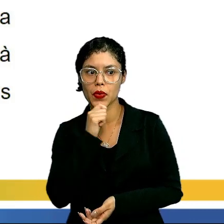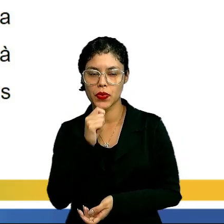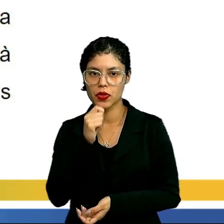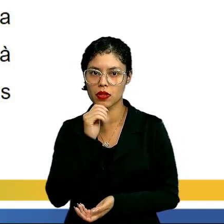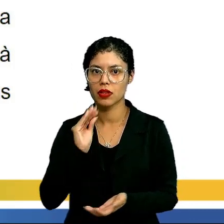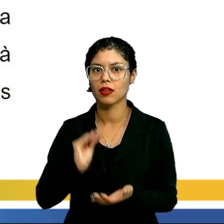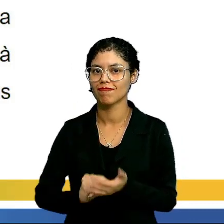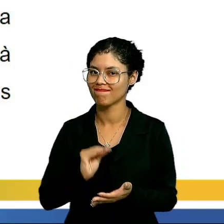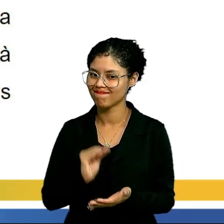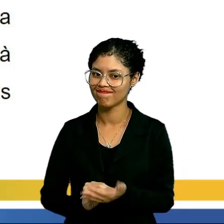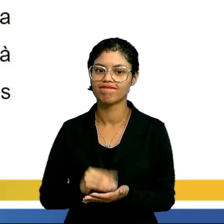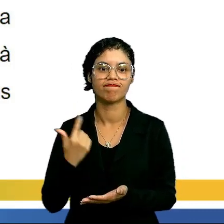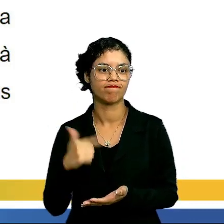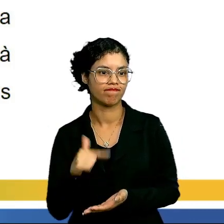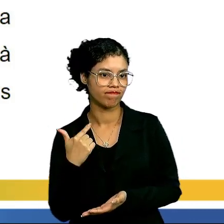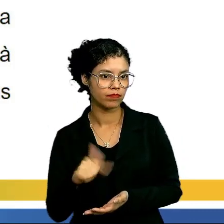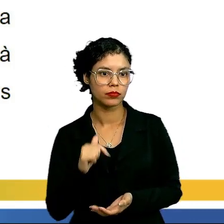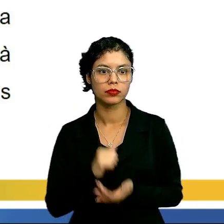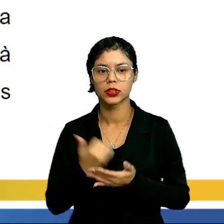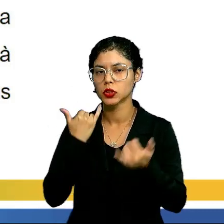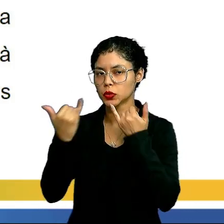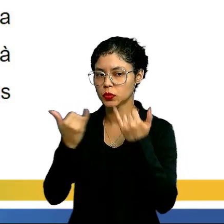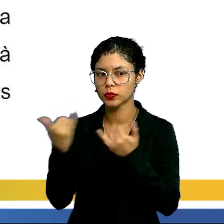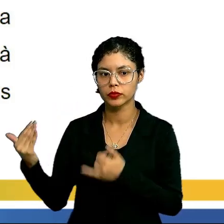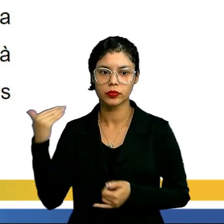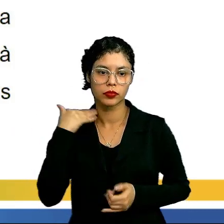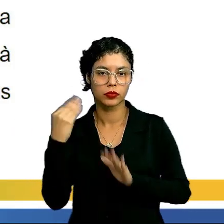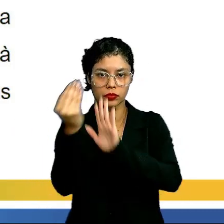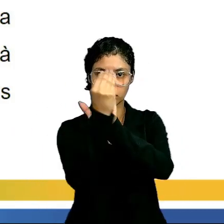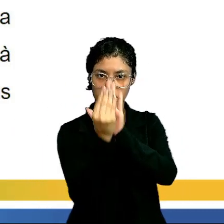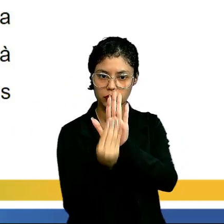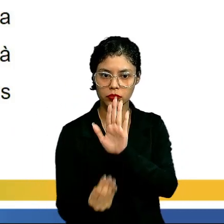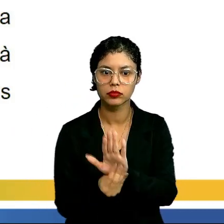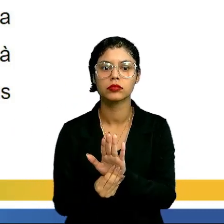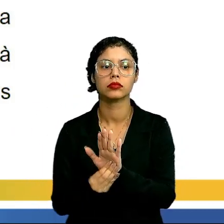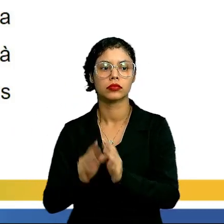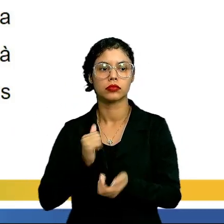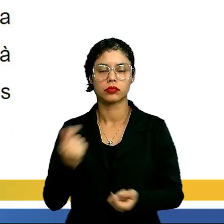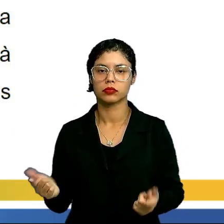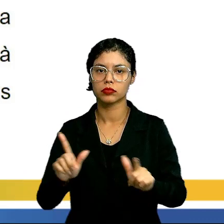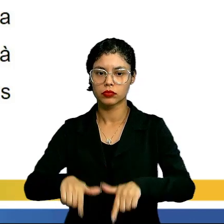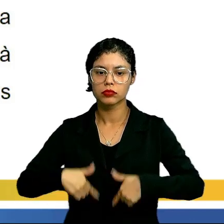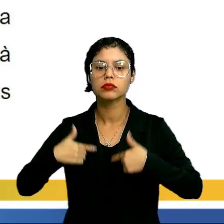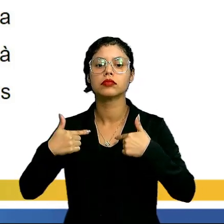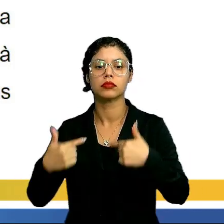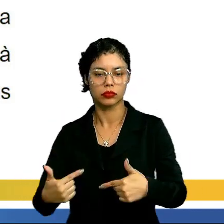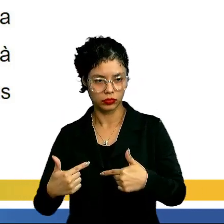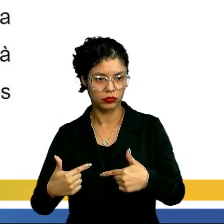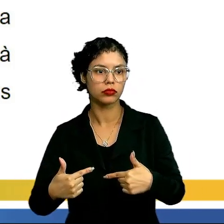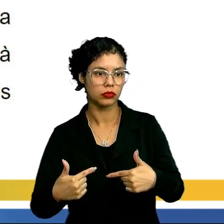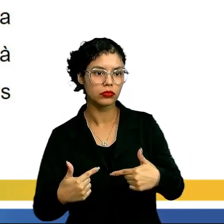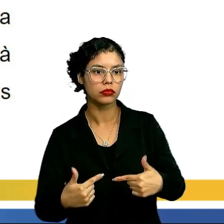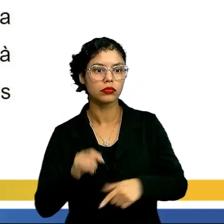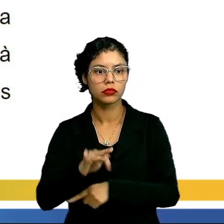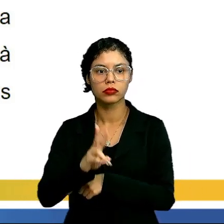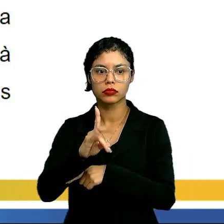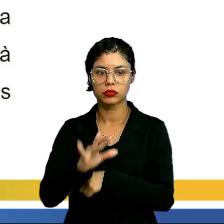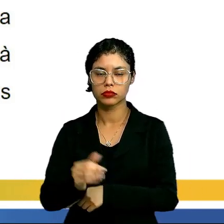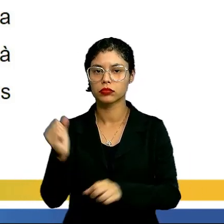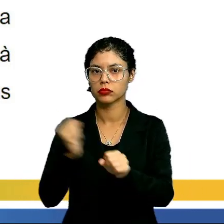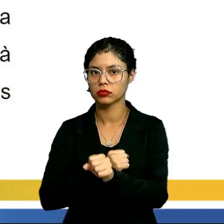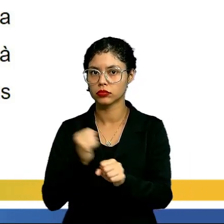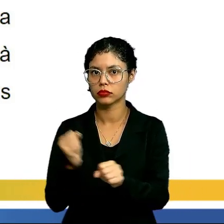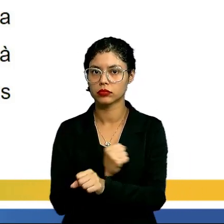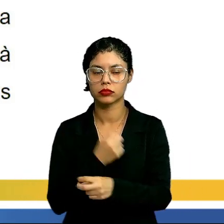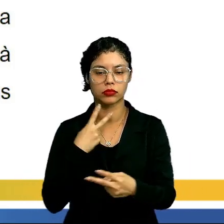investimentos ainda insuficientes em programas como banco de dados, combate à impunidade e